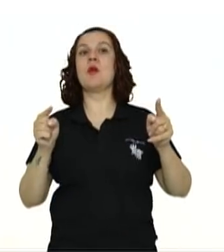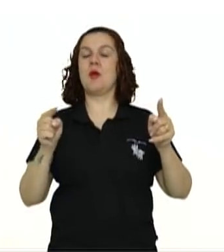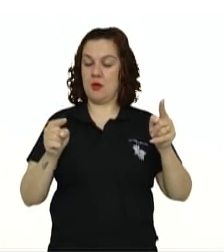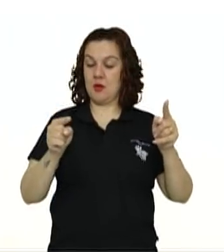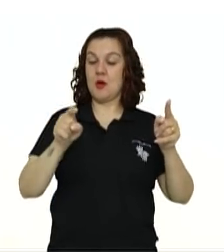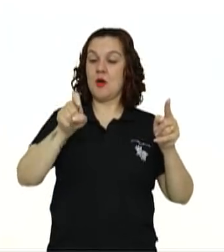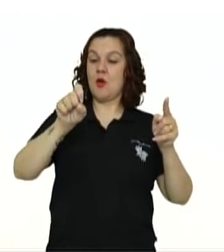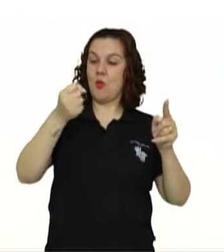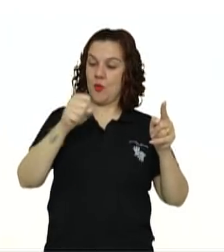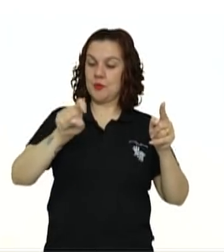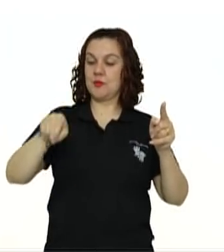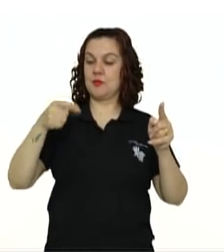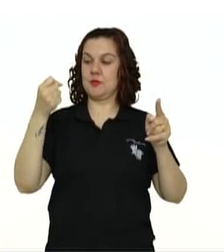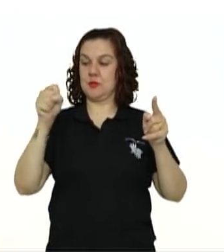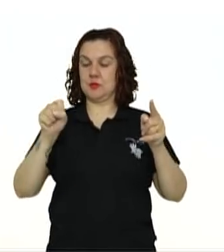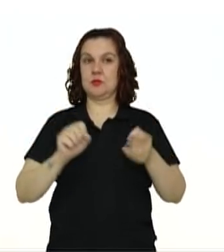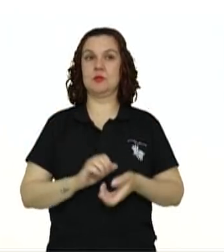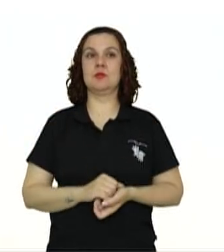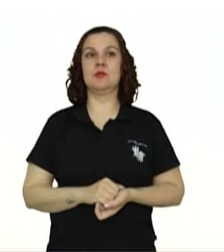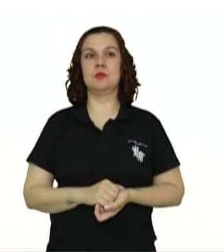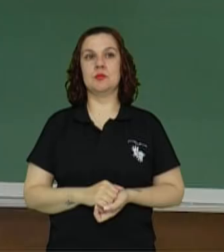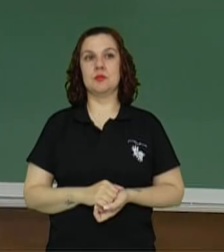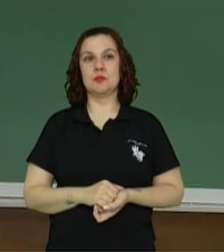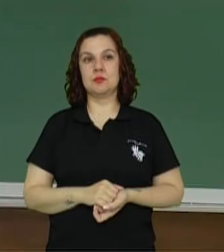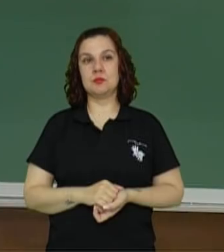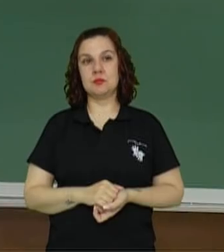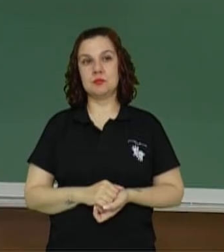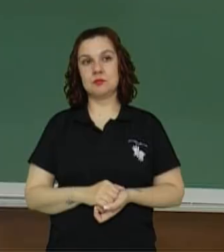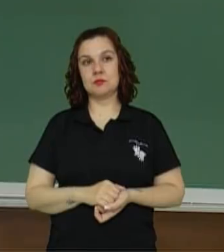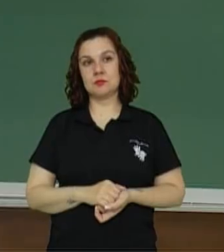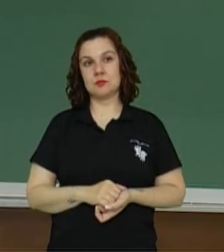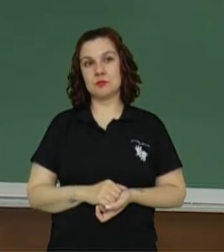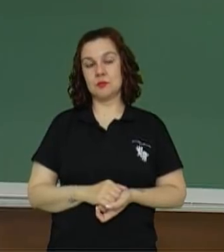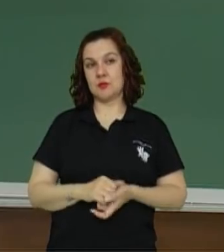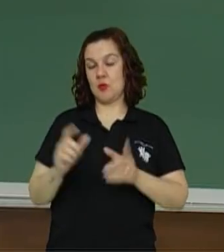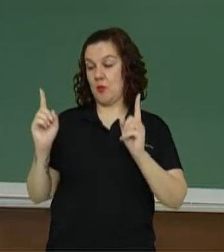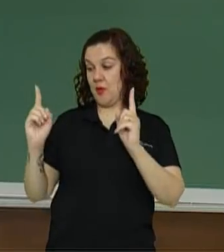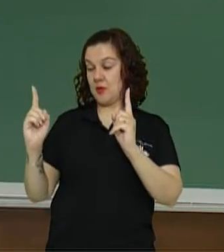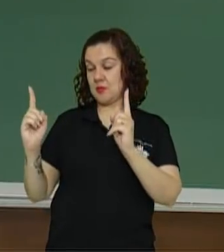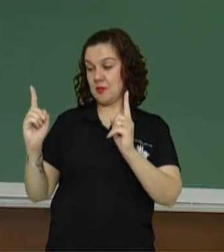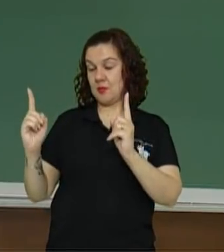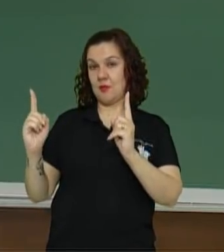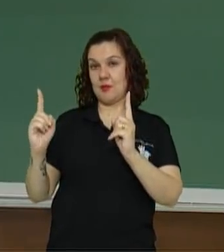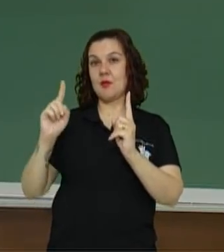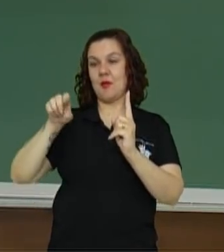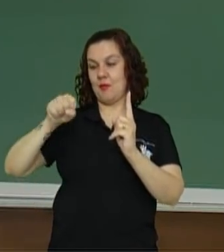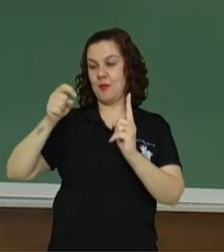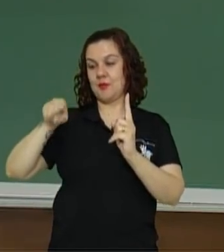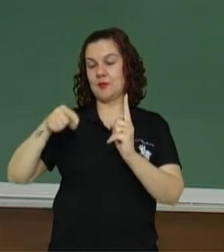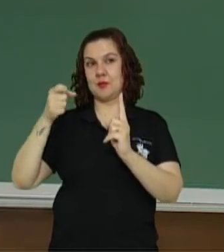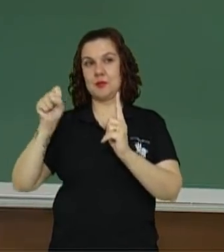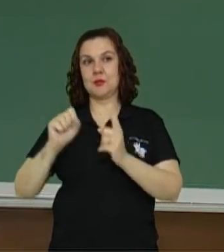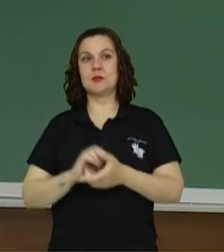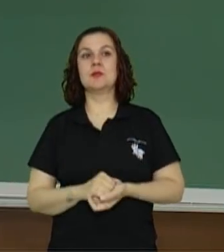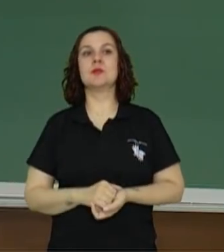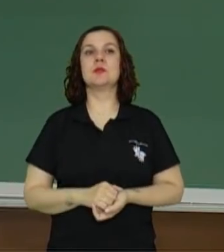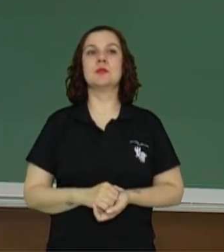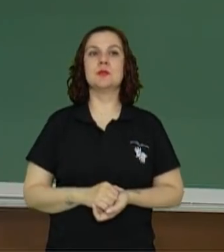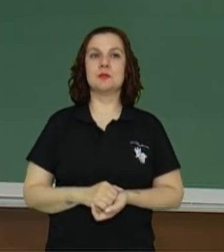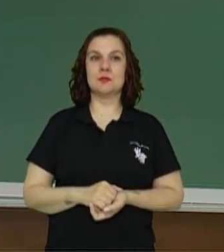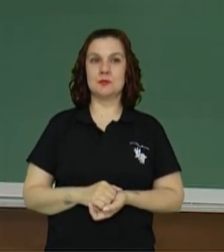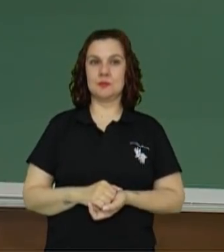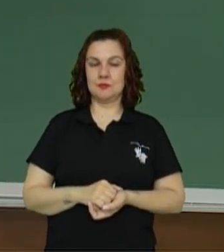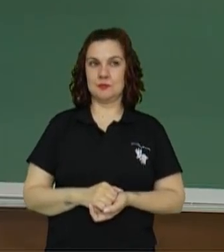x é igual a 8,8, né? Esse x que estava aqui, ó, né? Então, temos lá como